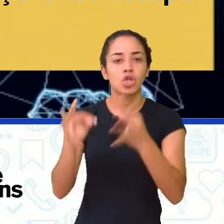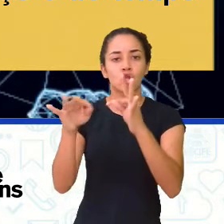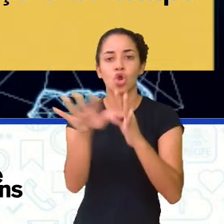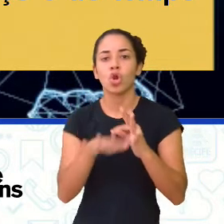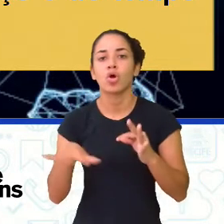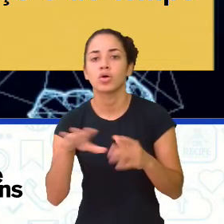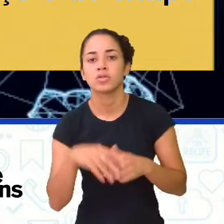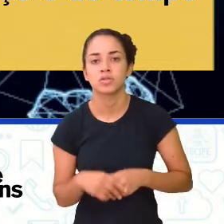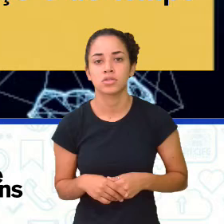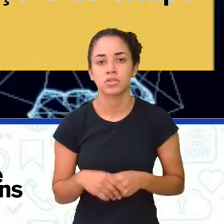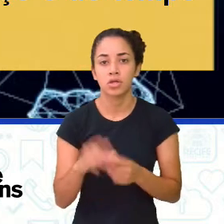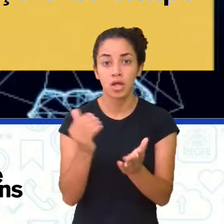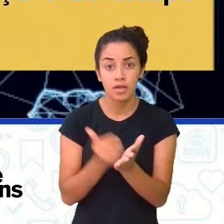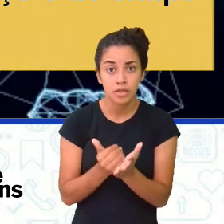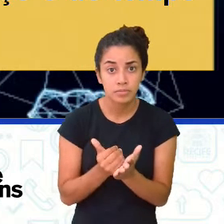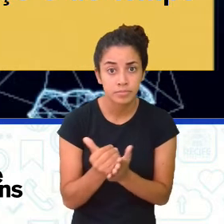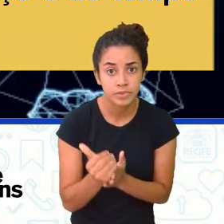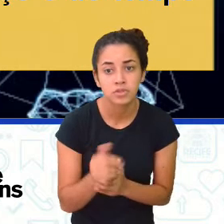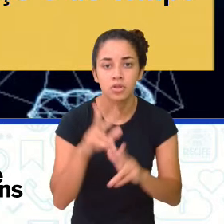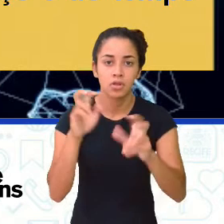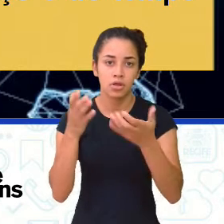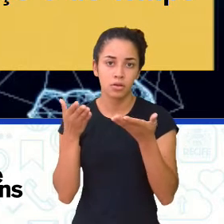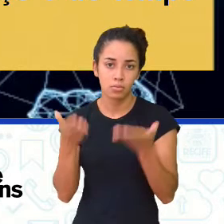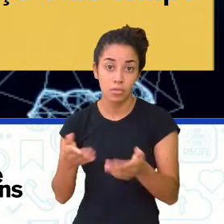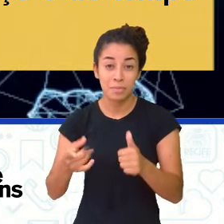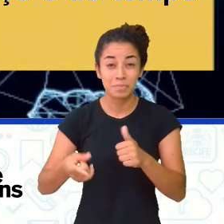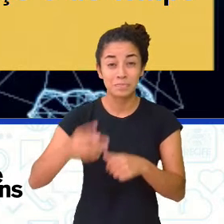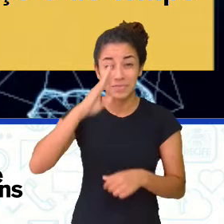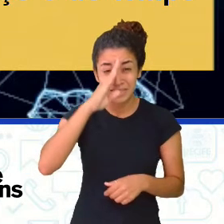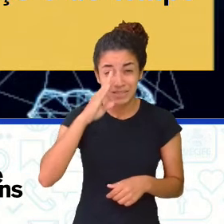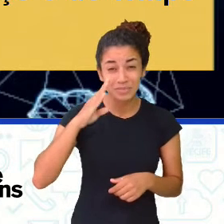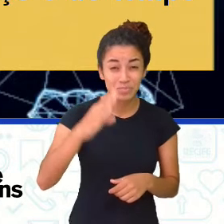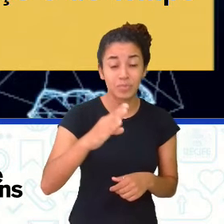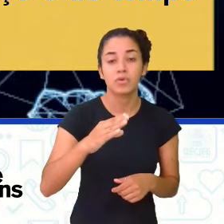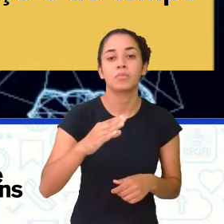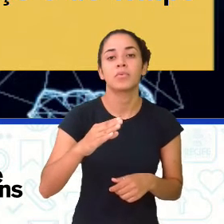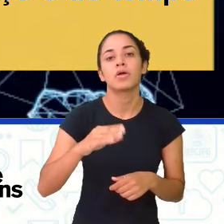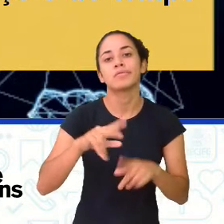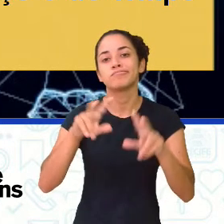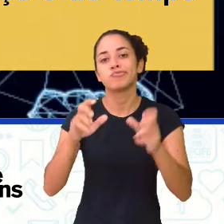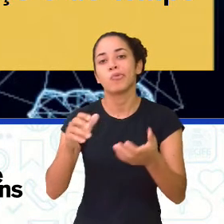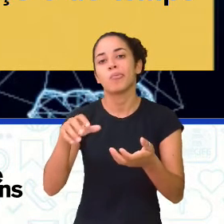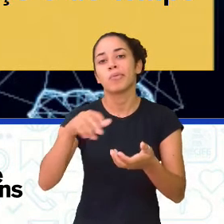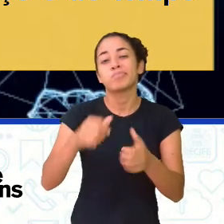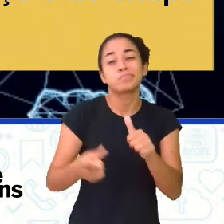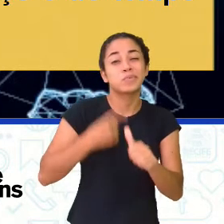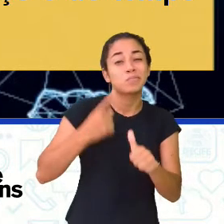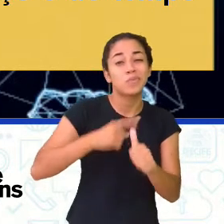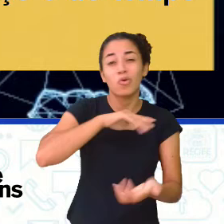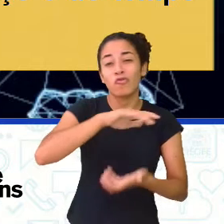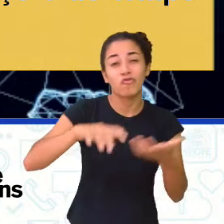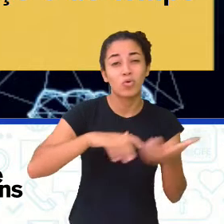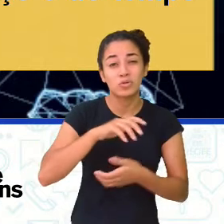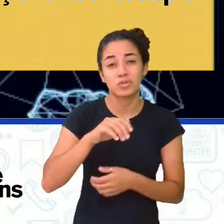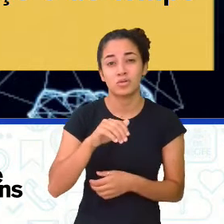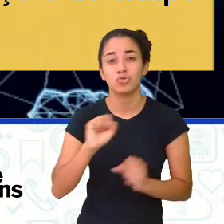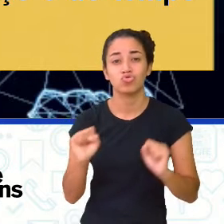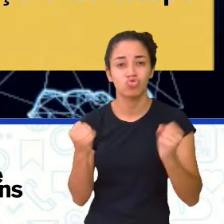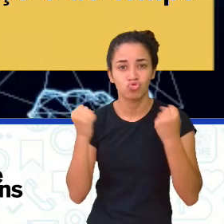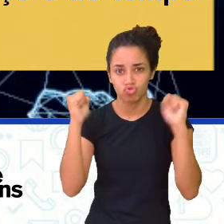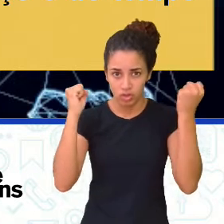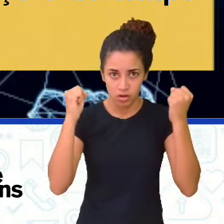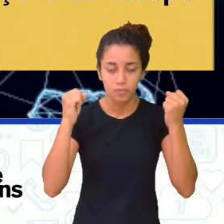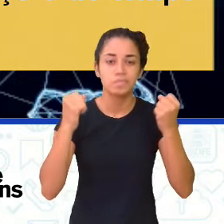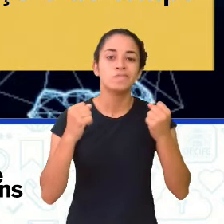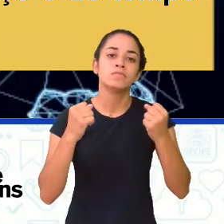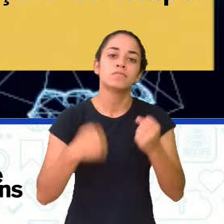tem início disso, principalmente na questão da primeira revolução industrial, o surgimento da máquina